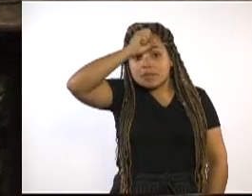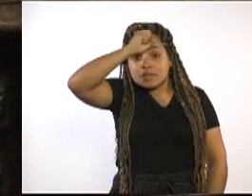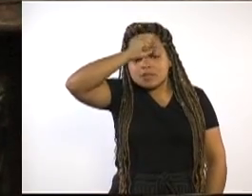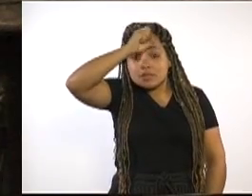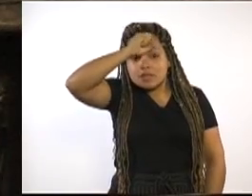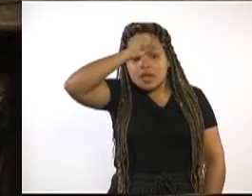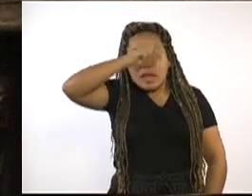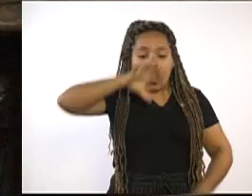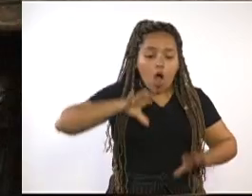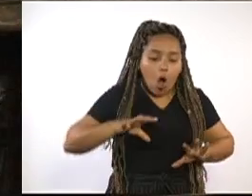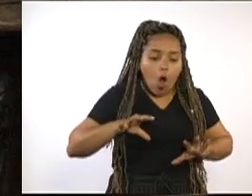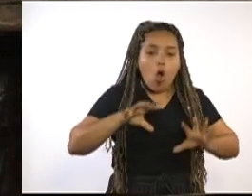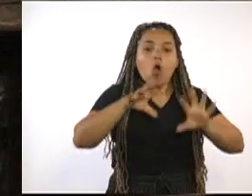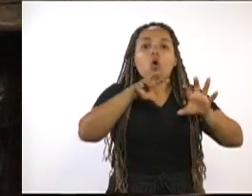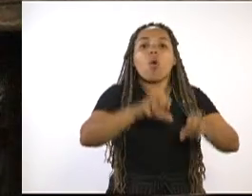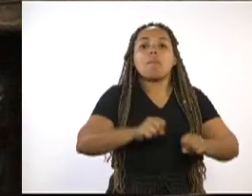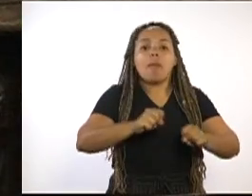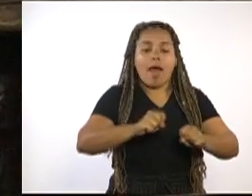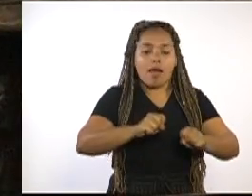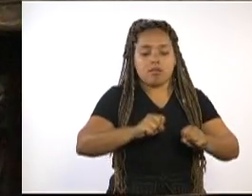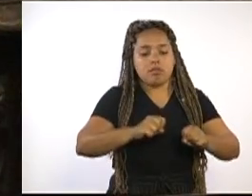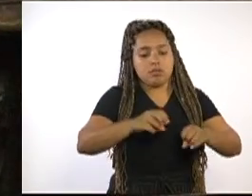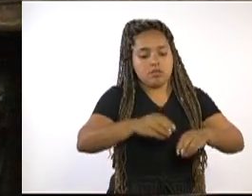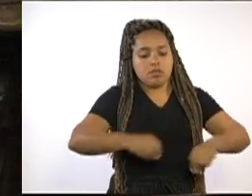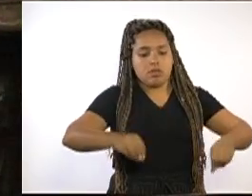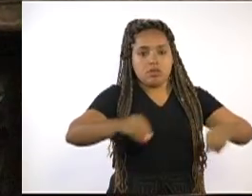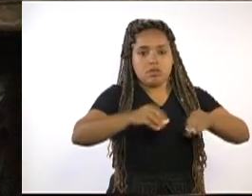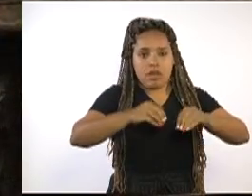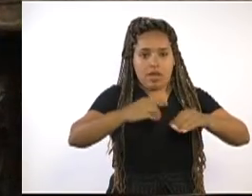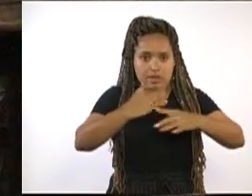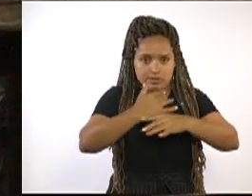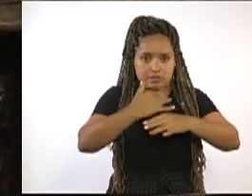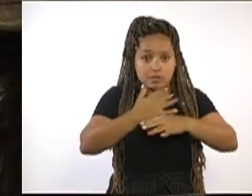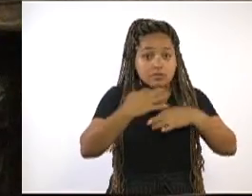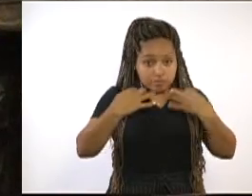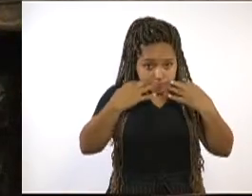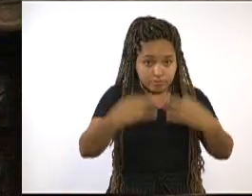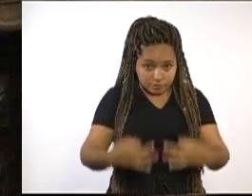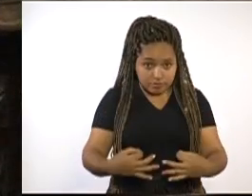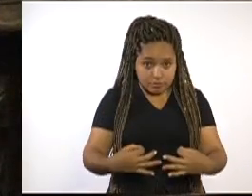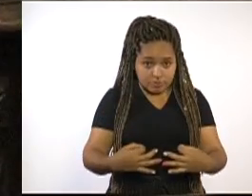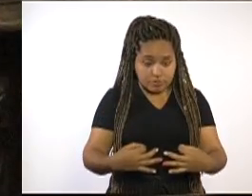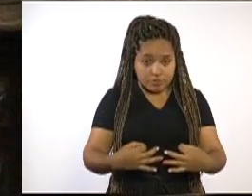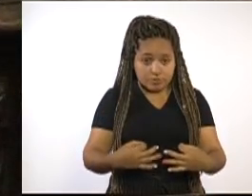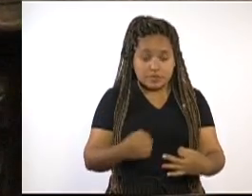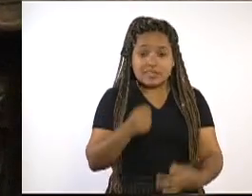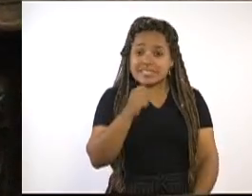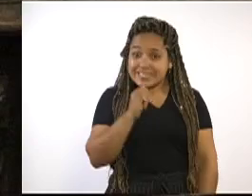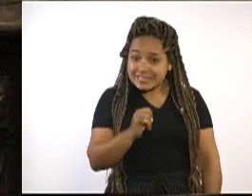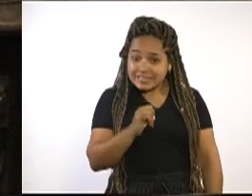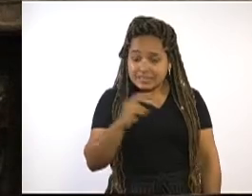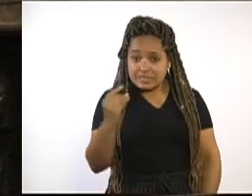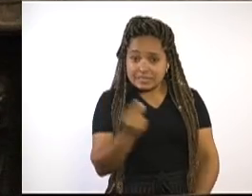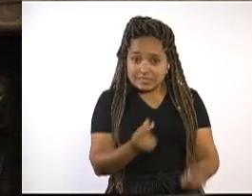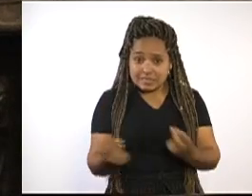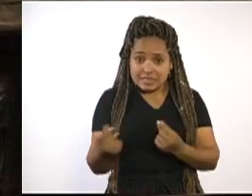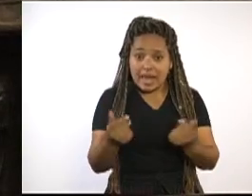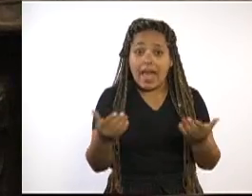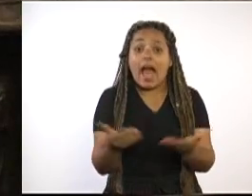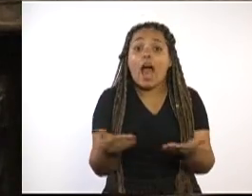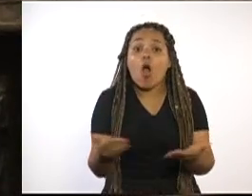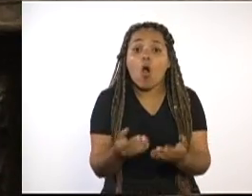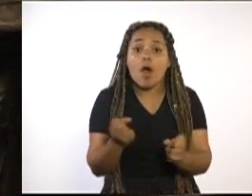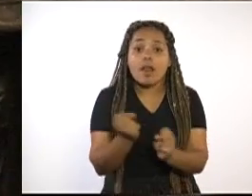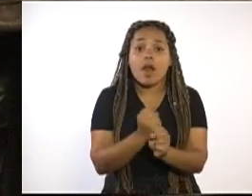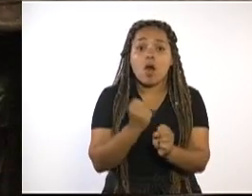do solo urbano. Se porventura saímos daqui agora e formos